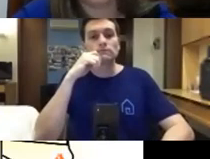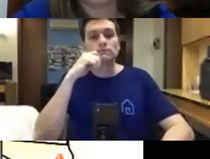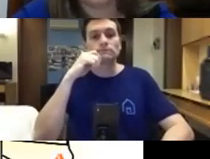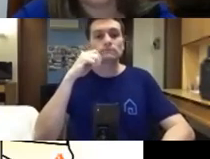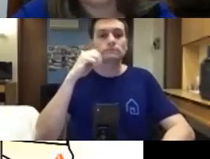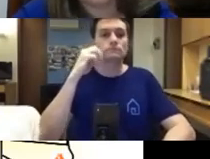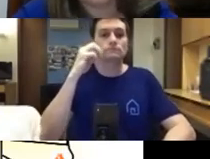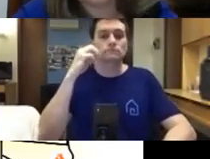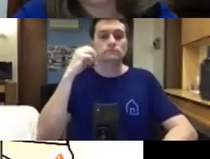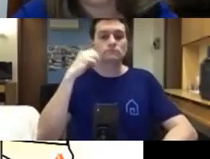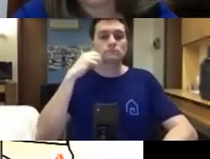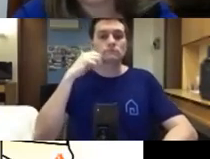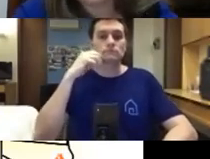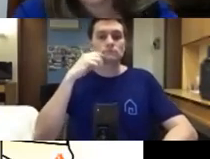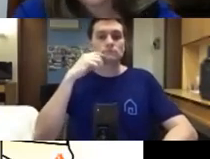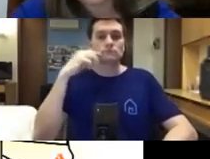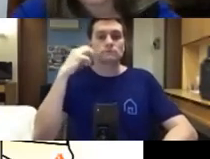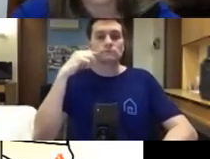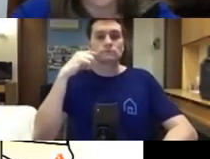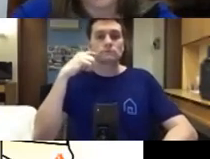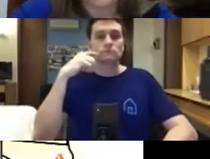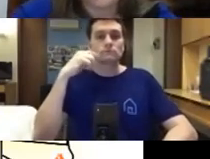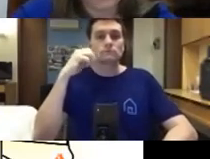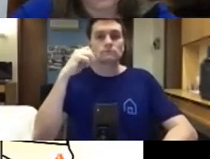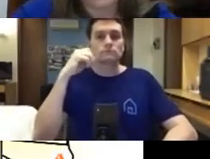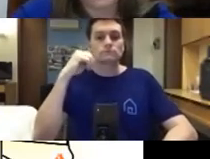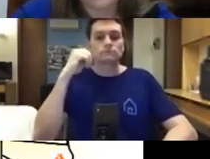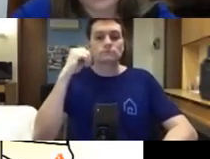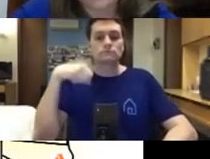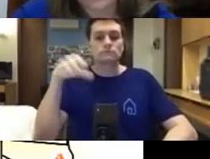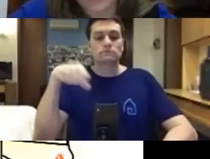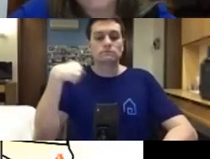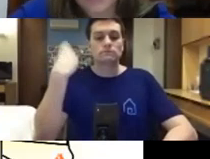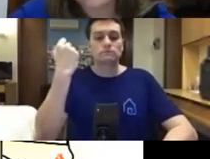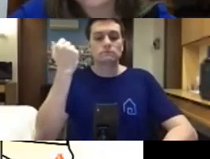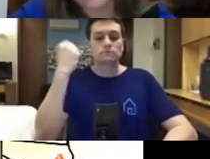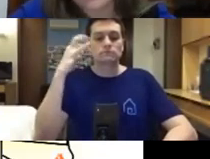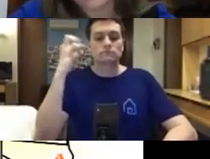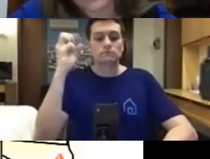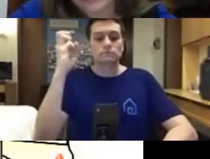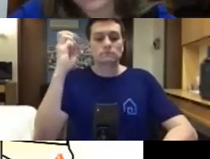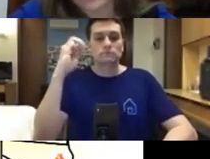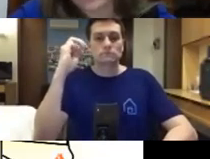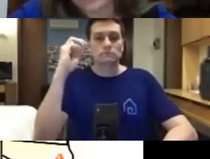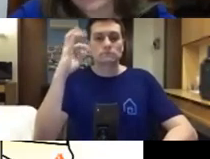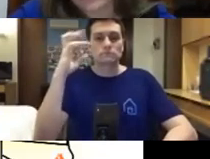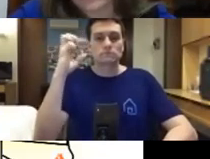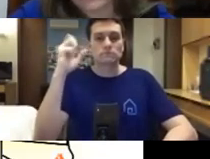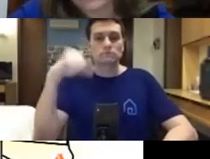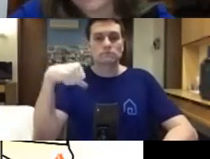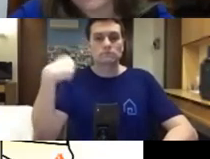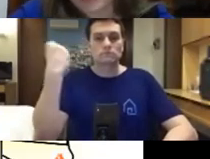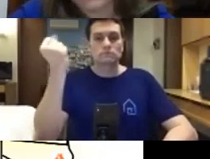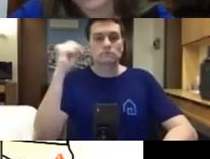flexo-compressão oblíqua. Então, não é tão prejudicial quanto nesse caso aqui, né? Mas cada caso é um caso. A gente tem